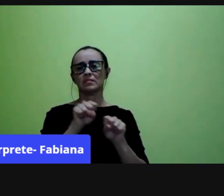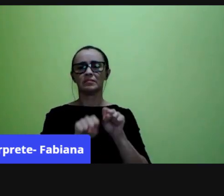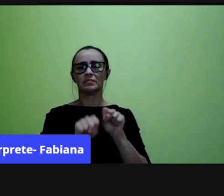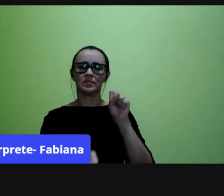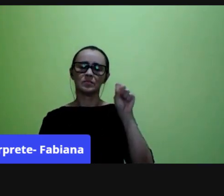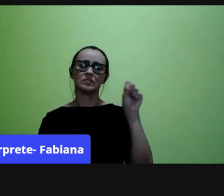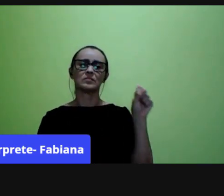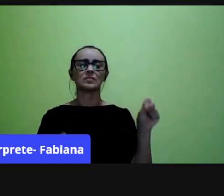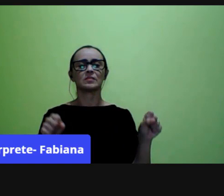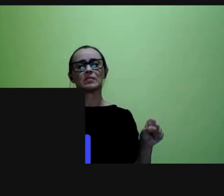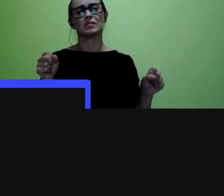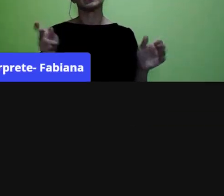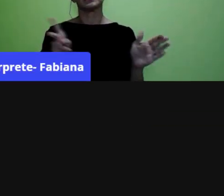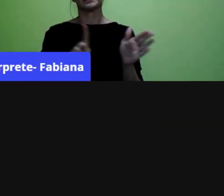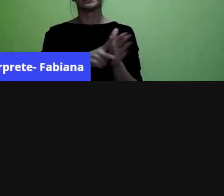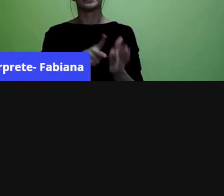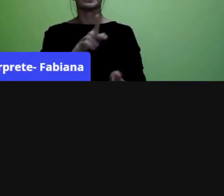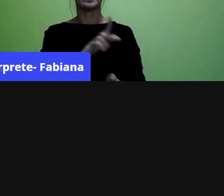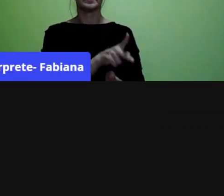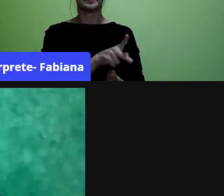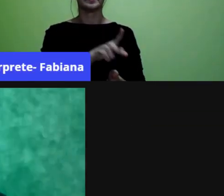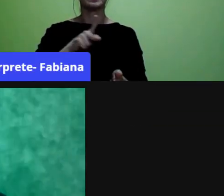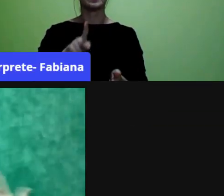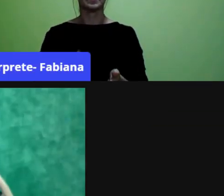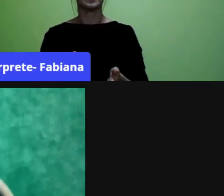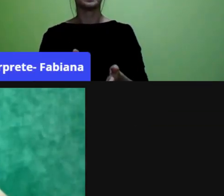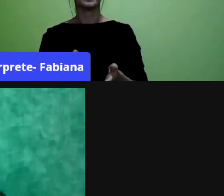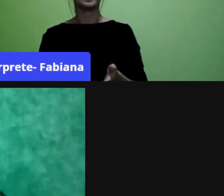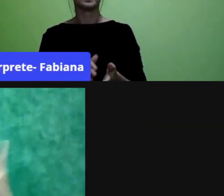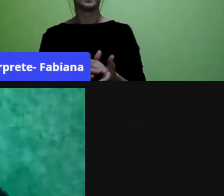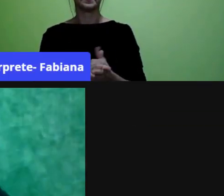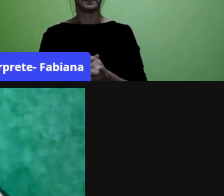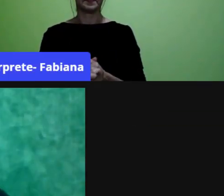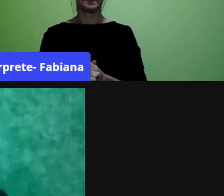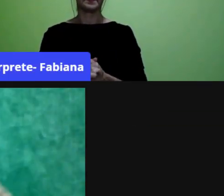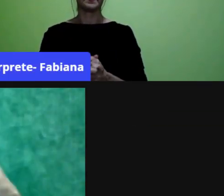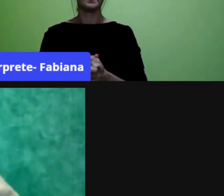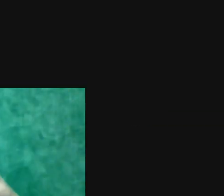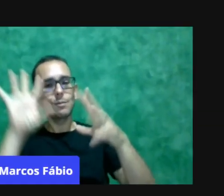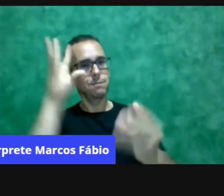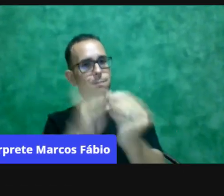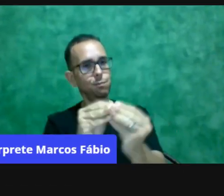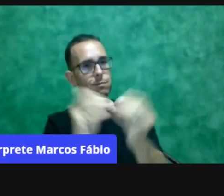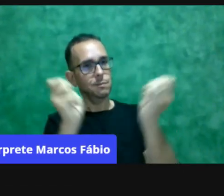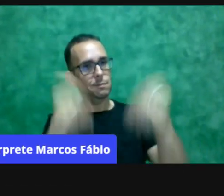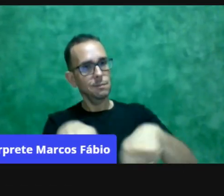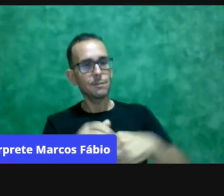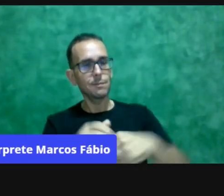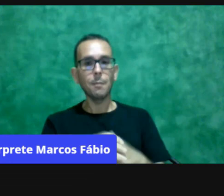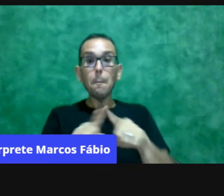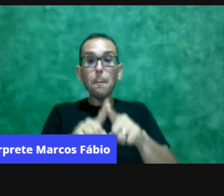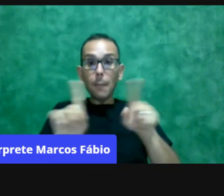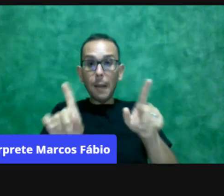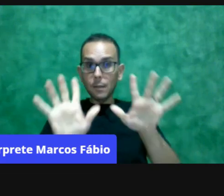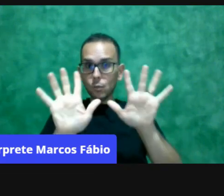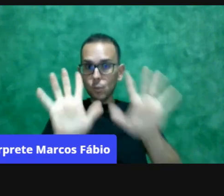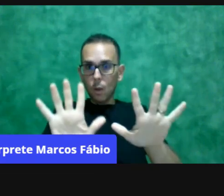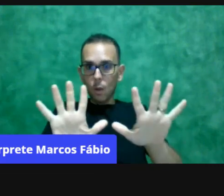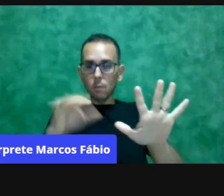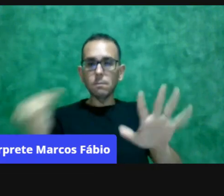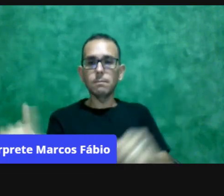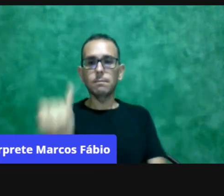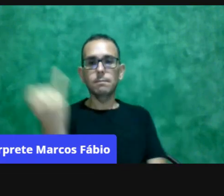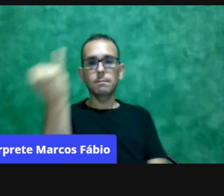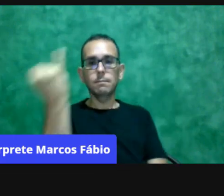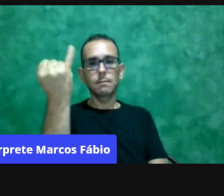o próprio professor, né? Que isso a gente já conversou, já está sanado. Mas o importante que a gente